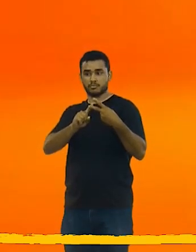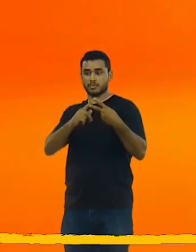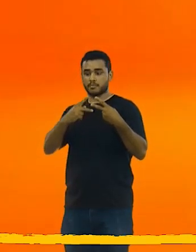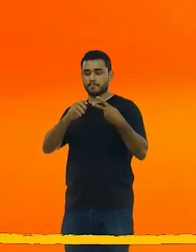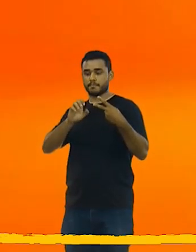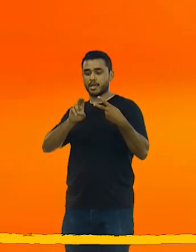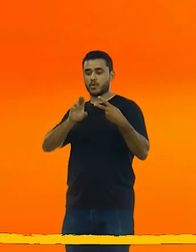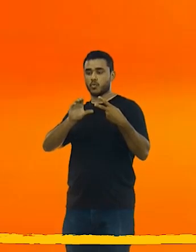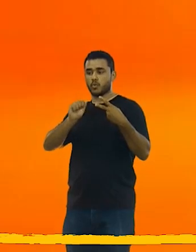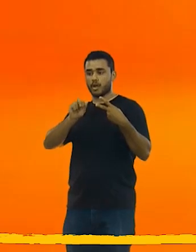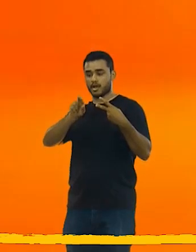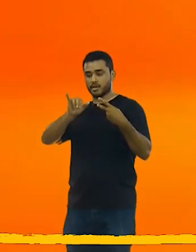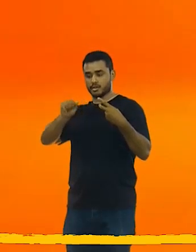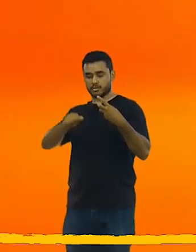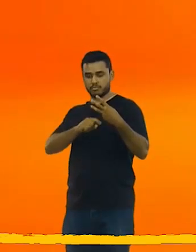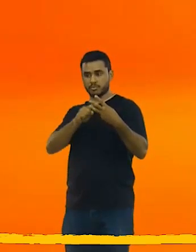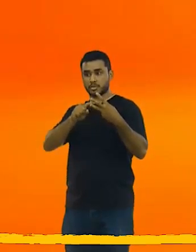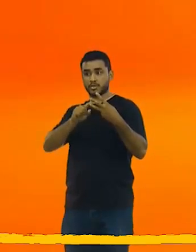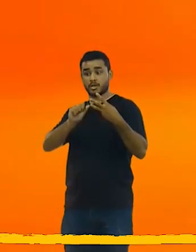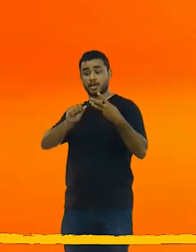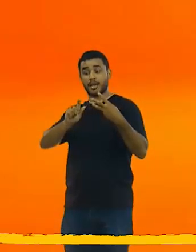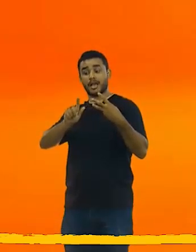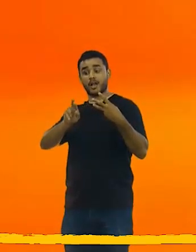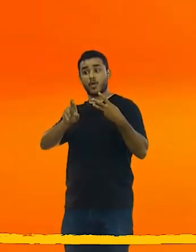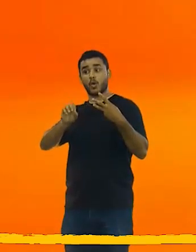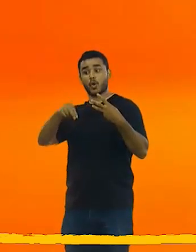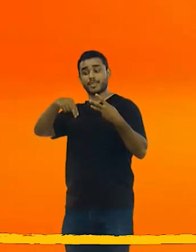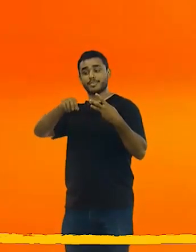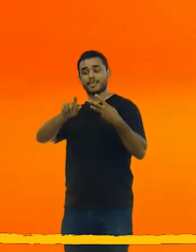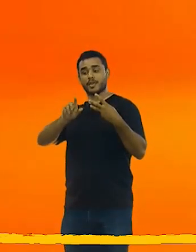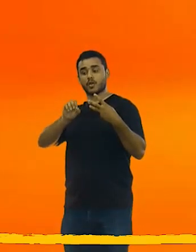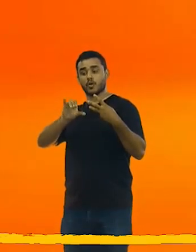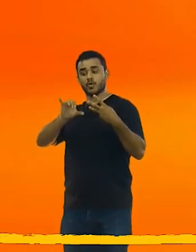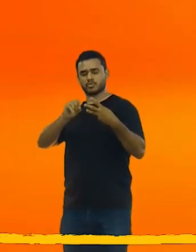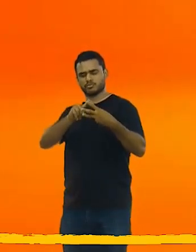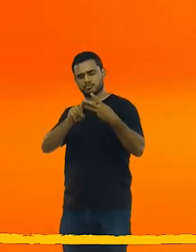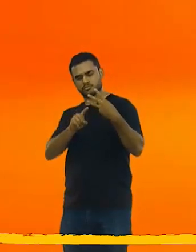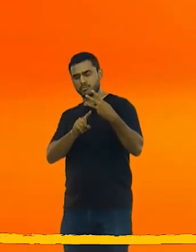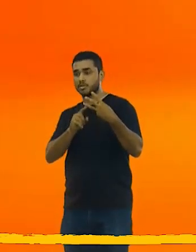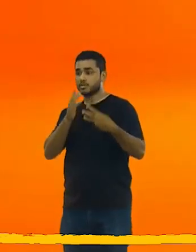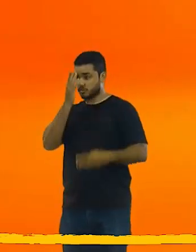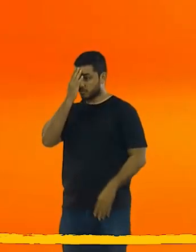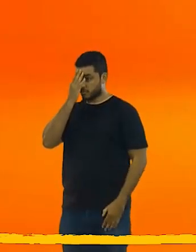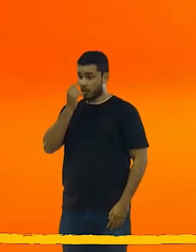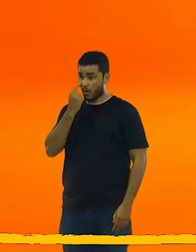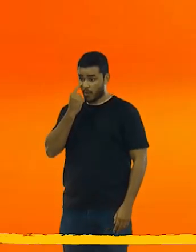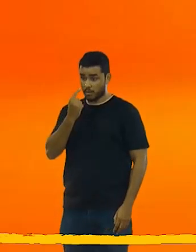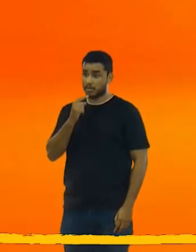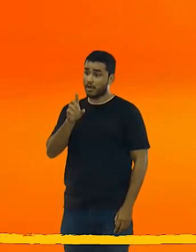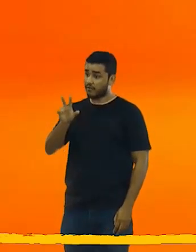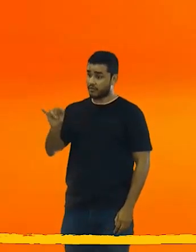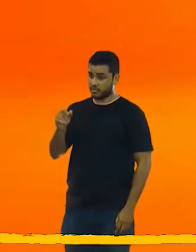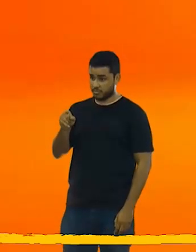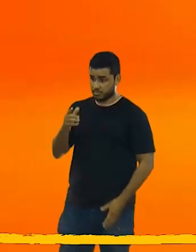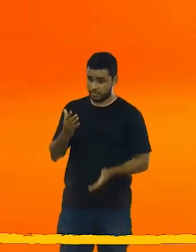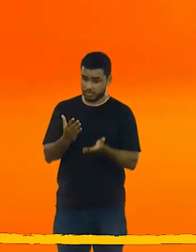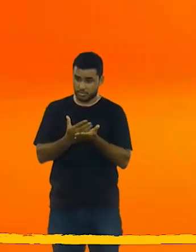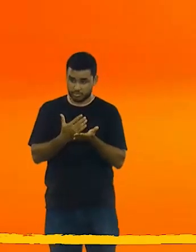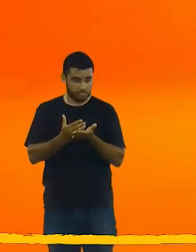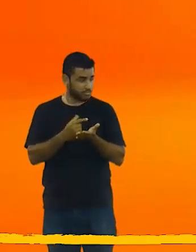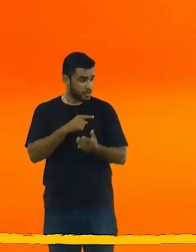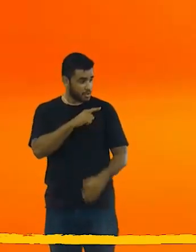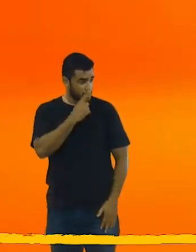18, 19 e 20, você vai trabalhar exatamente a questão que envolve tecnologia e produção agrária,